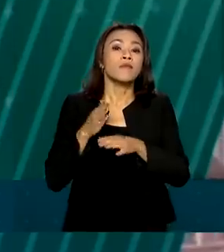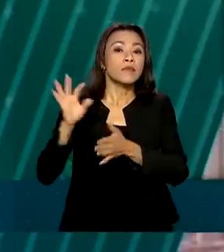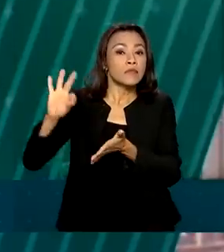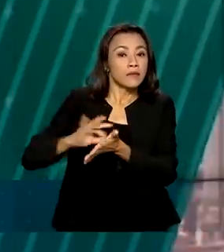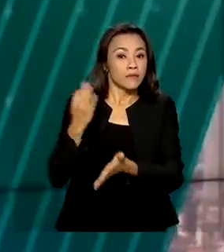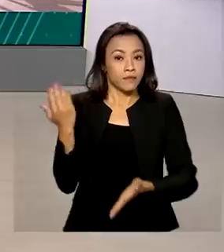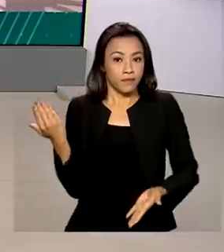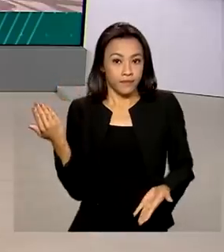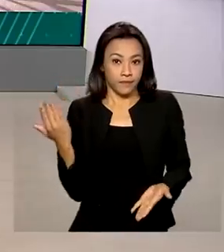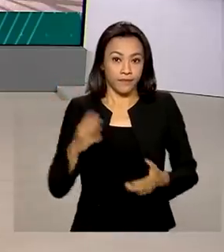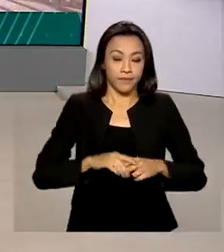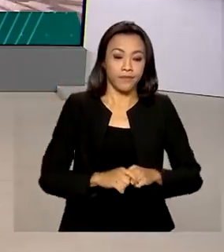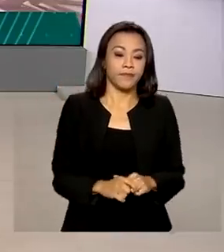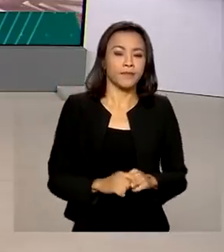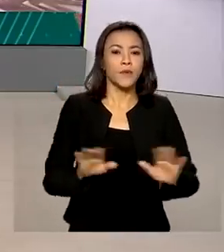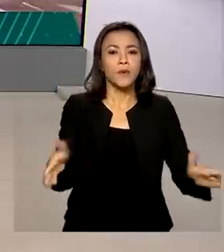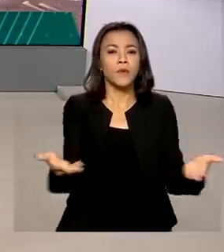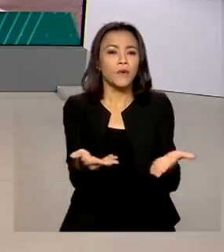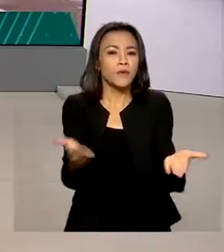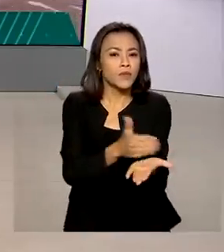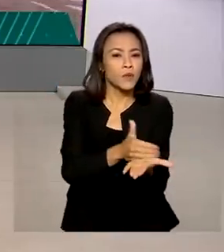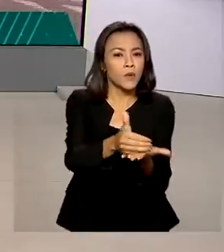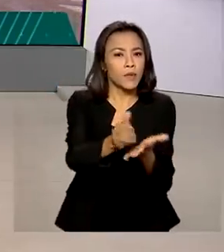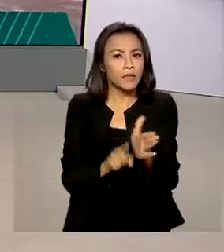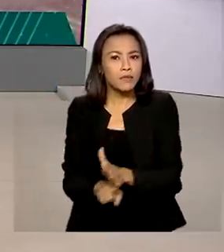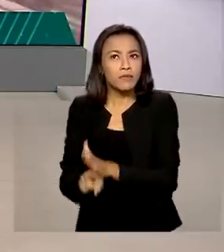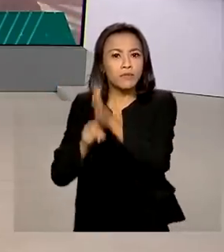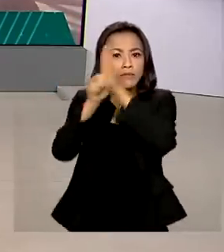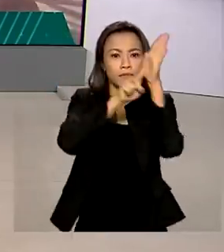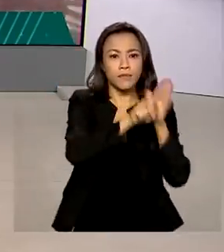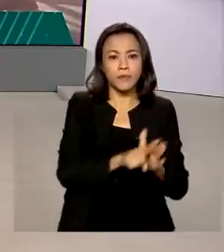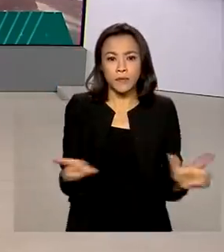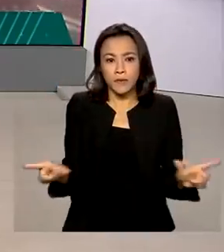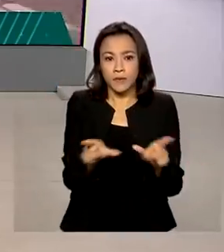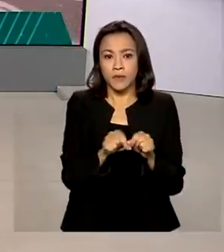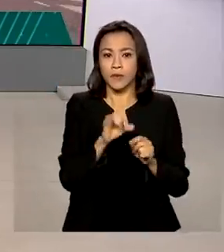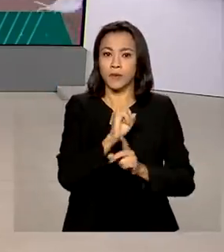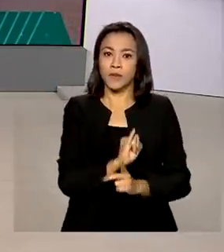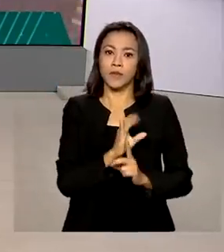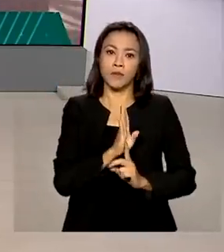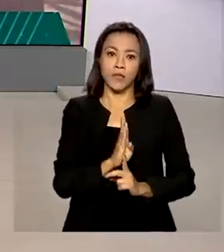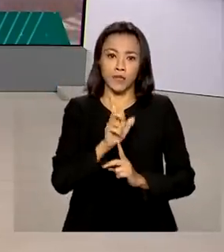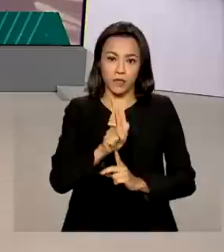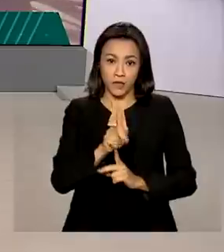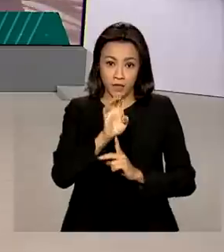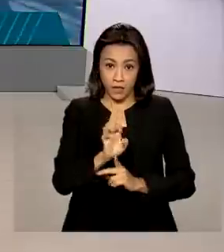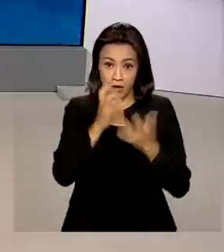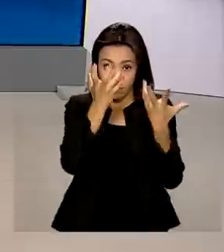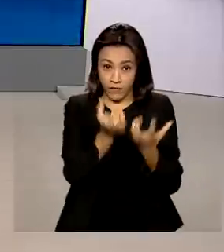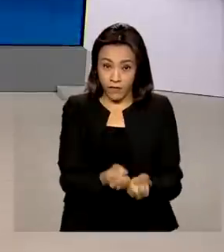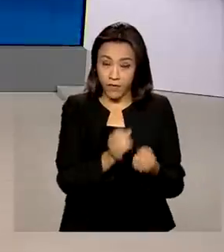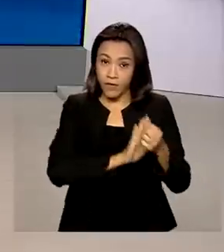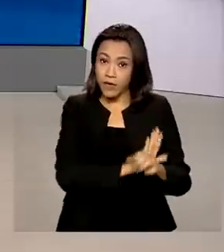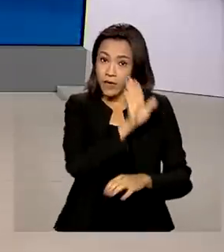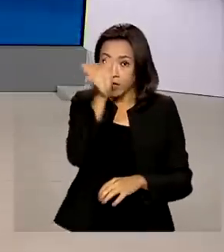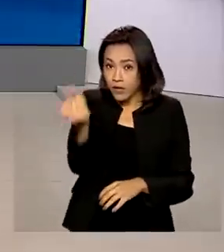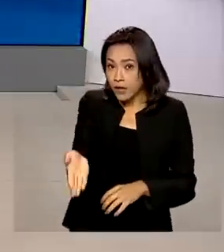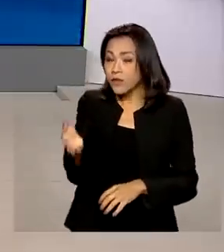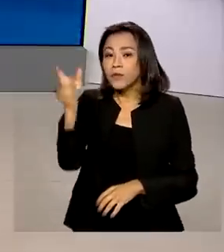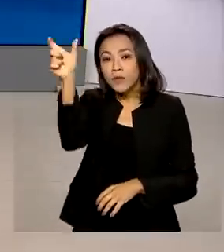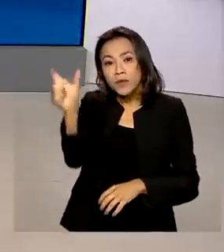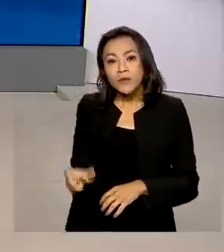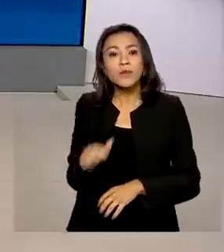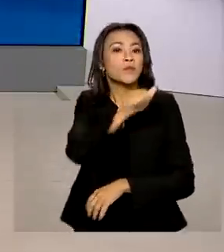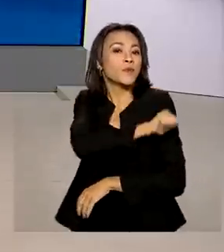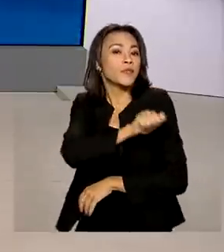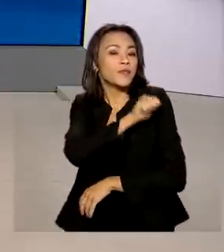Mec.gov.br/ProUni começa hoje o Censo demográfico 2000 e 22 do IBGE Vamos ao Rio de Janeiro conversar com Cláudio bojunga